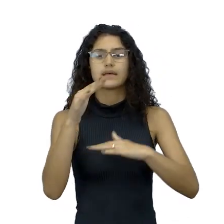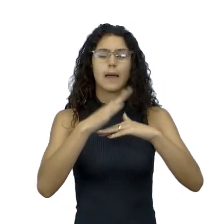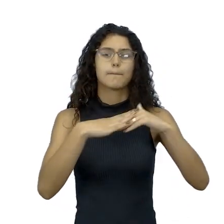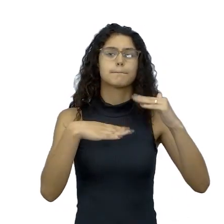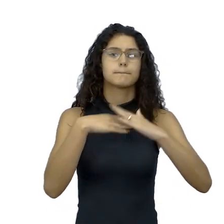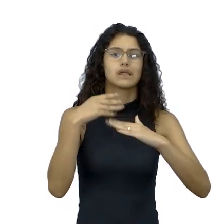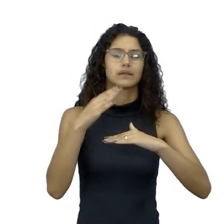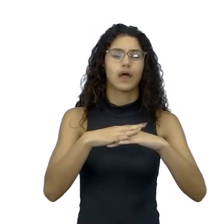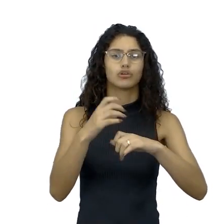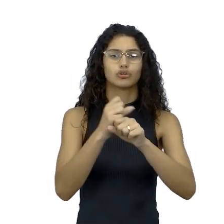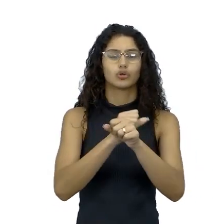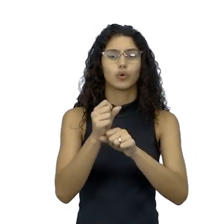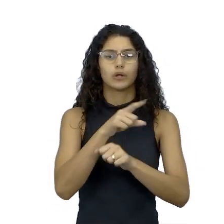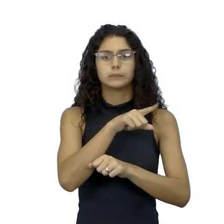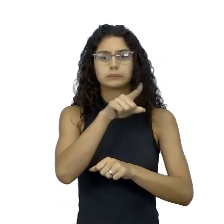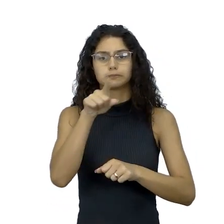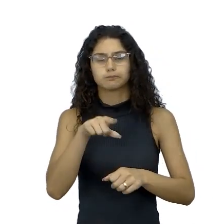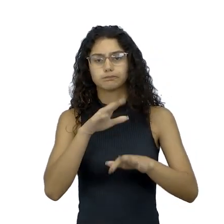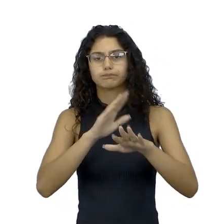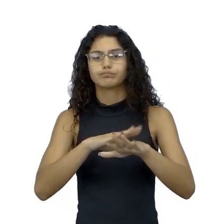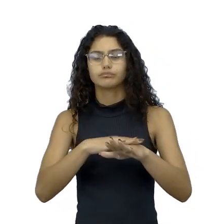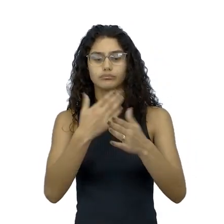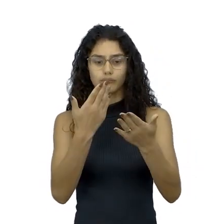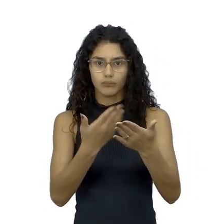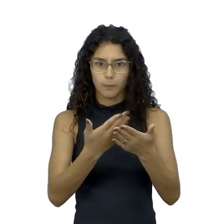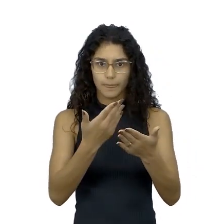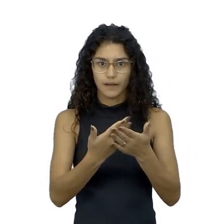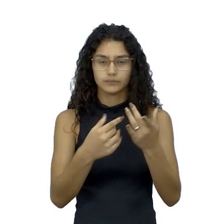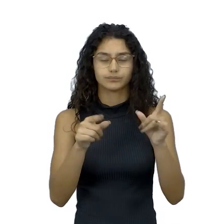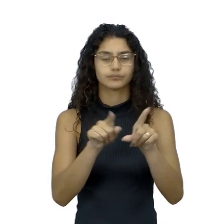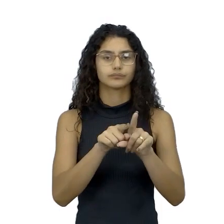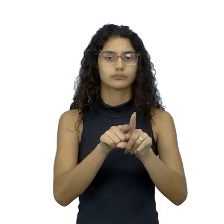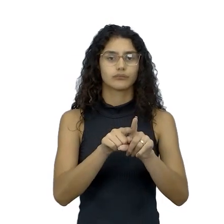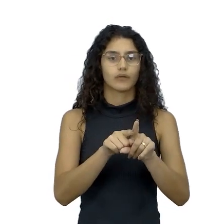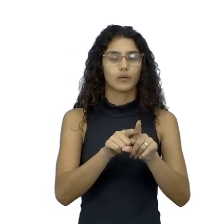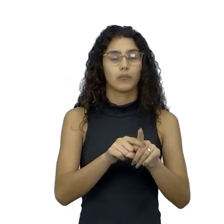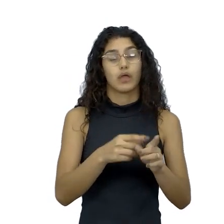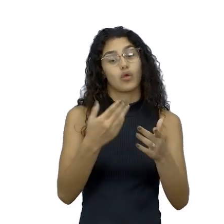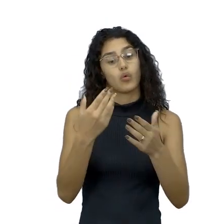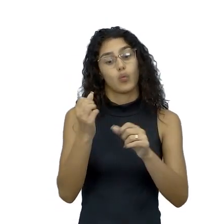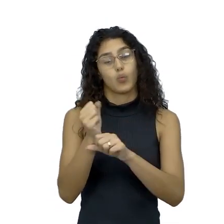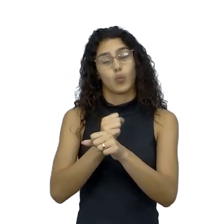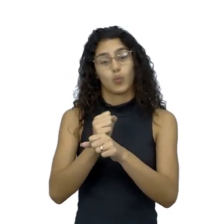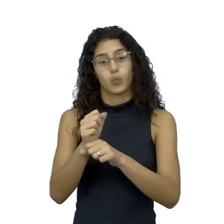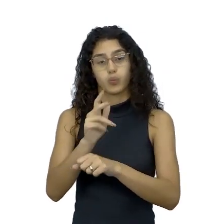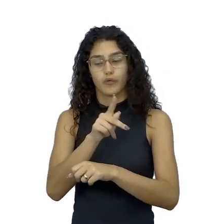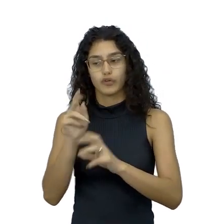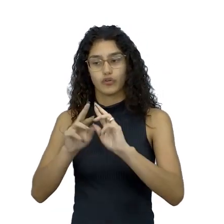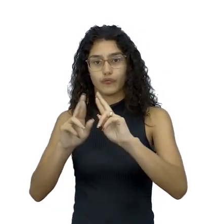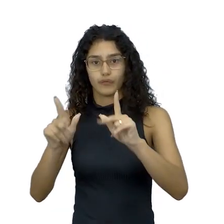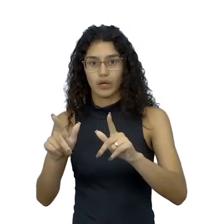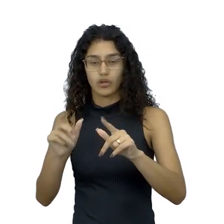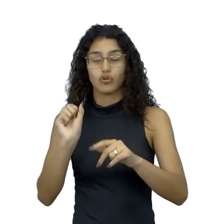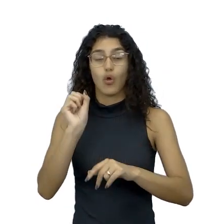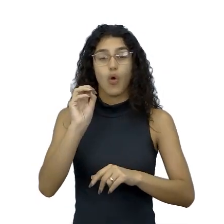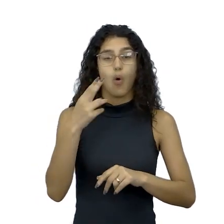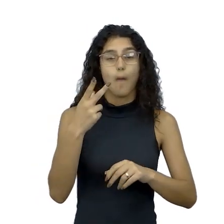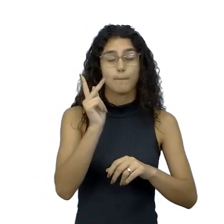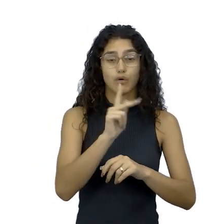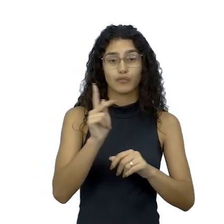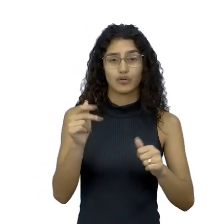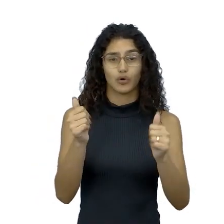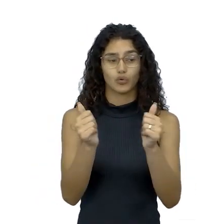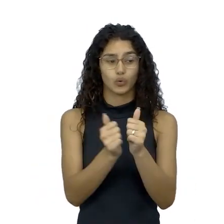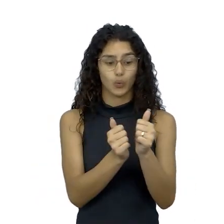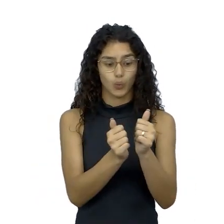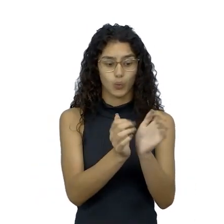que no ano que vocês estão dando aula e no ano que um outro professor pode dar aula, ou até mesmo, se vocês são professores que dão aulas para